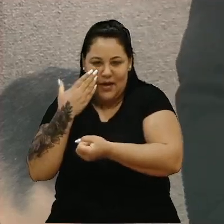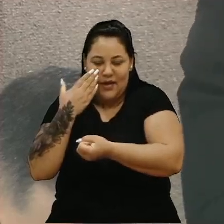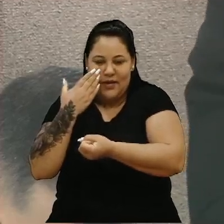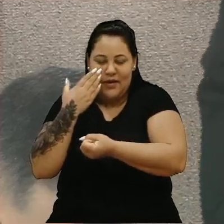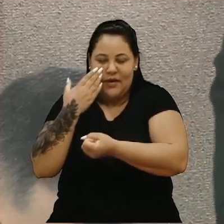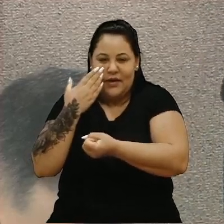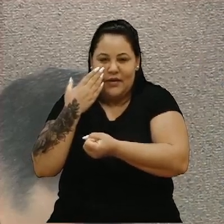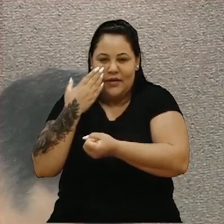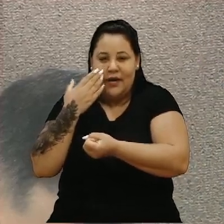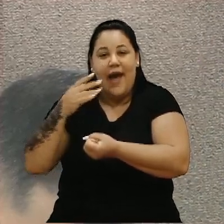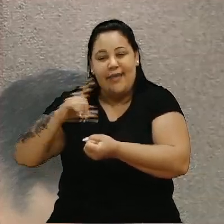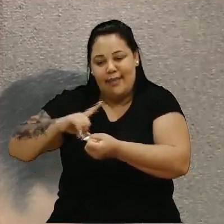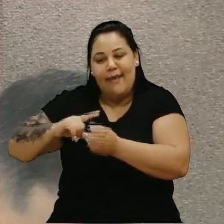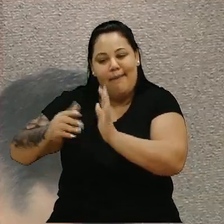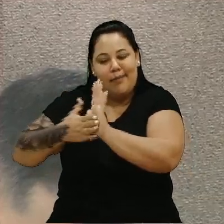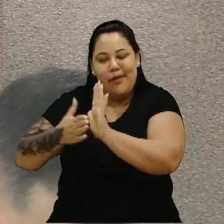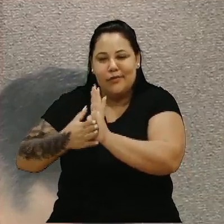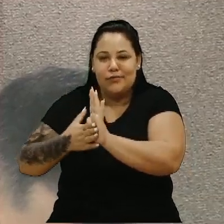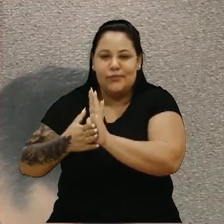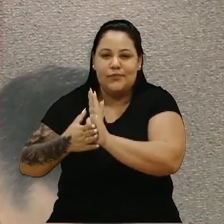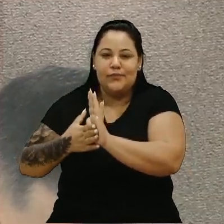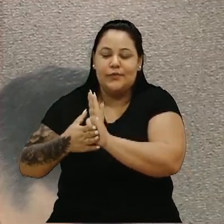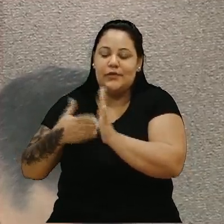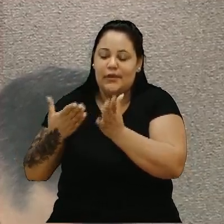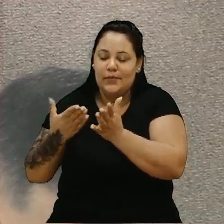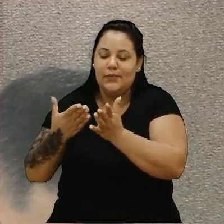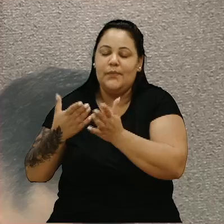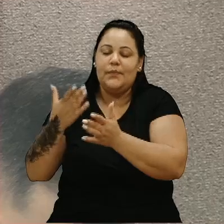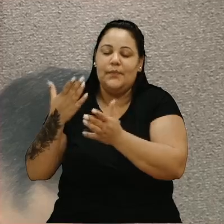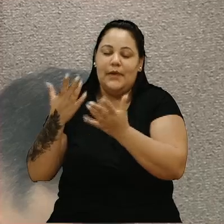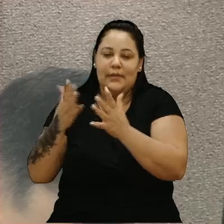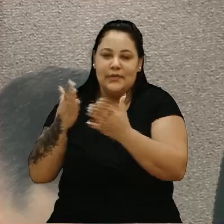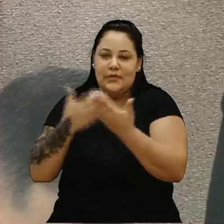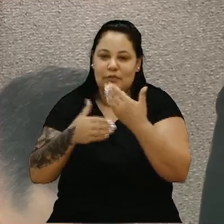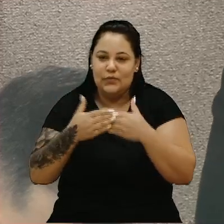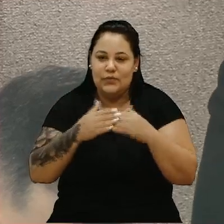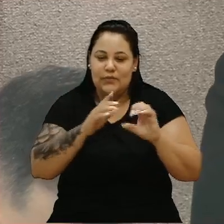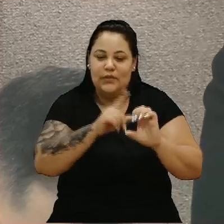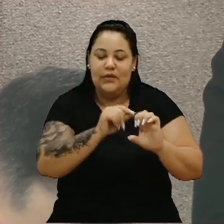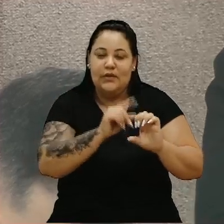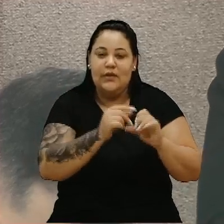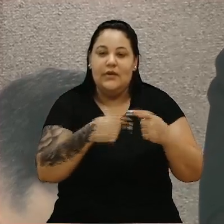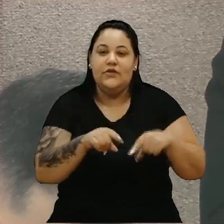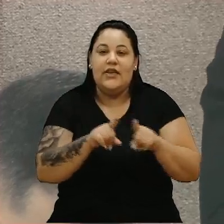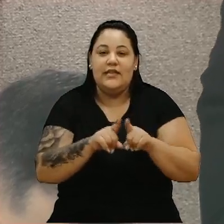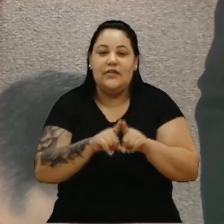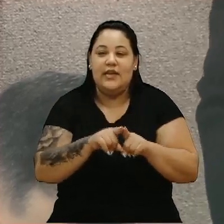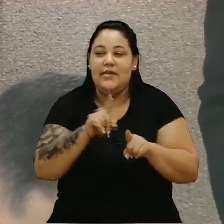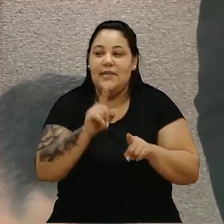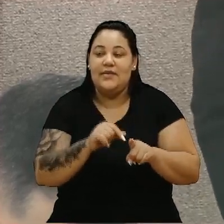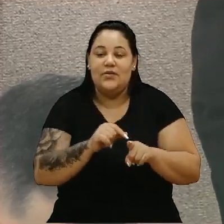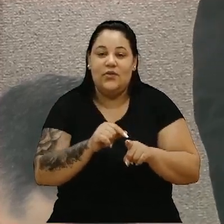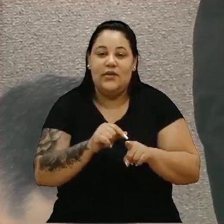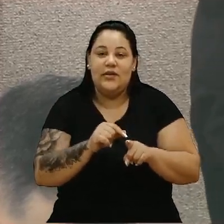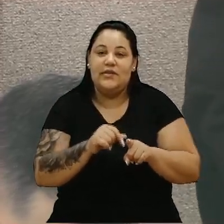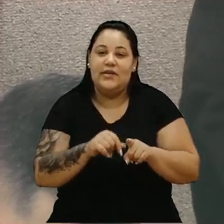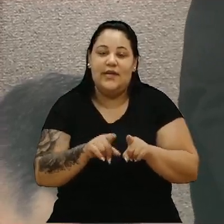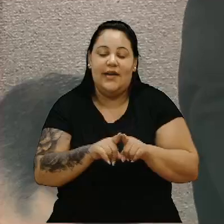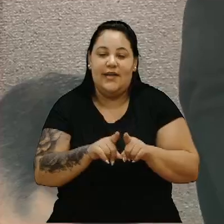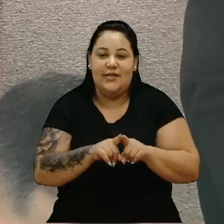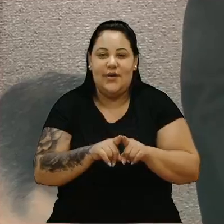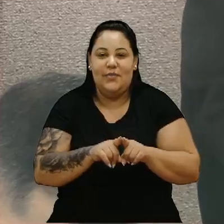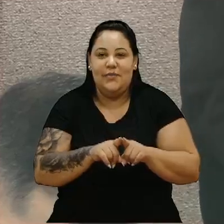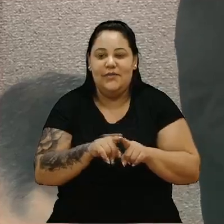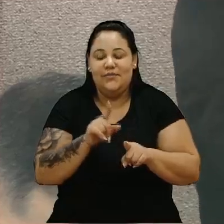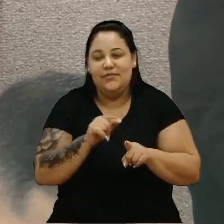estes empresários que labutam diariamente. Nós estamos passando por momentos difíceis. Eu sei, com o aumento da taxa Selic, agora que